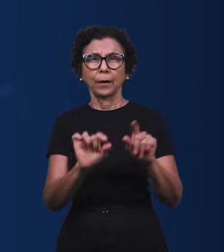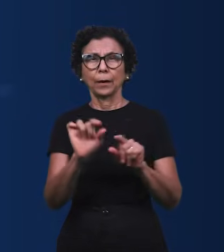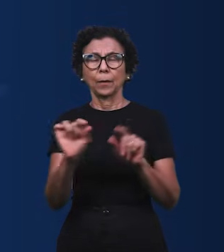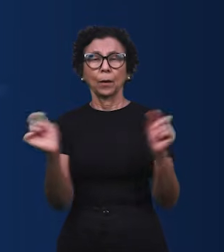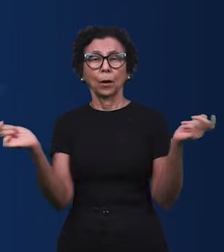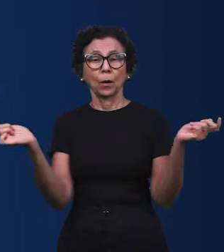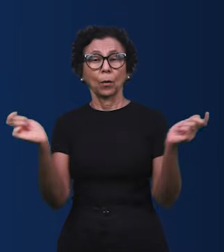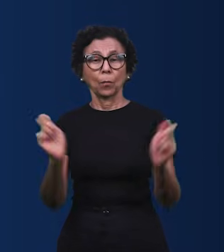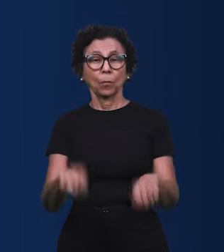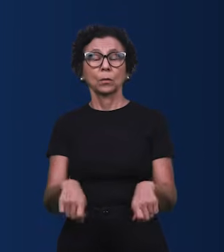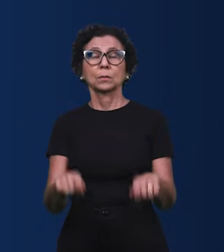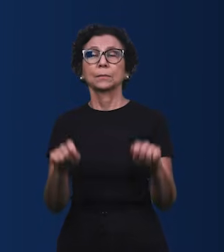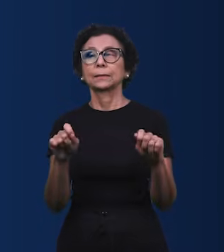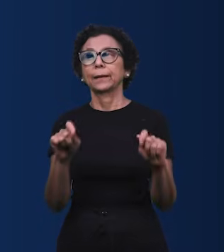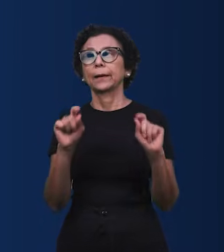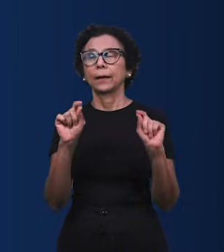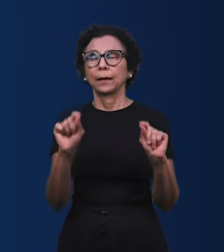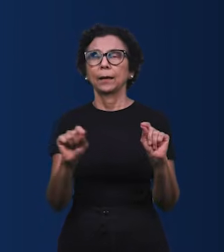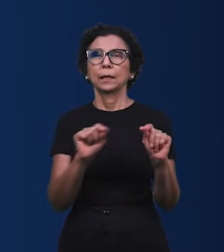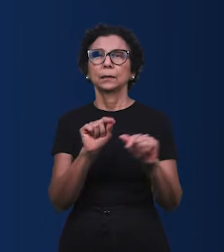a possibilidade de haver